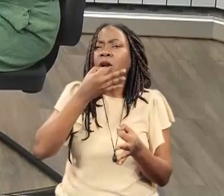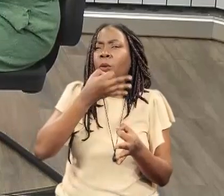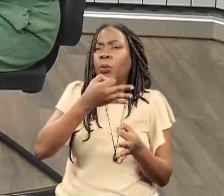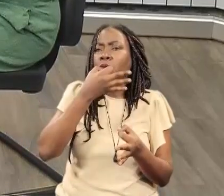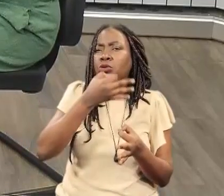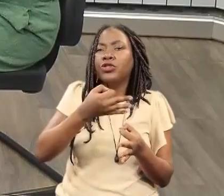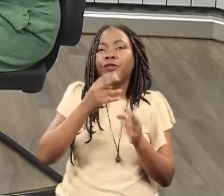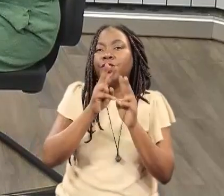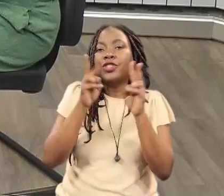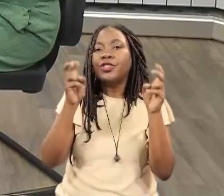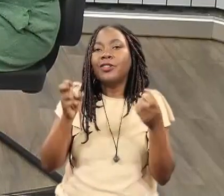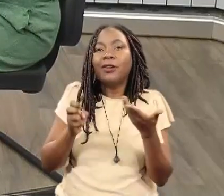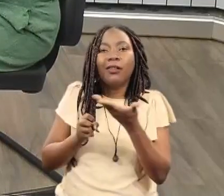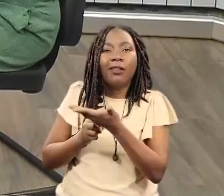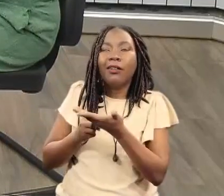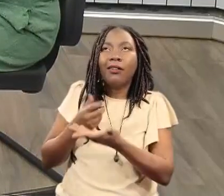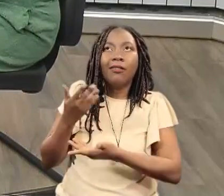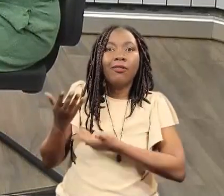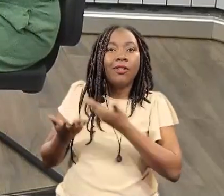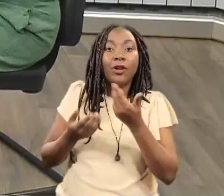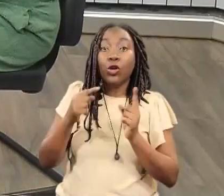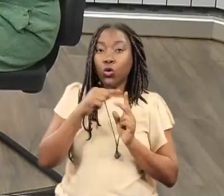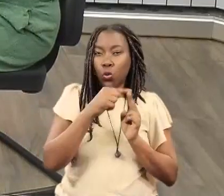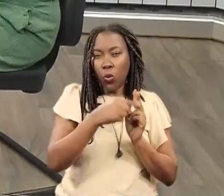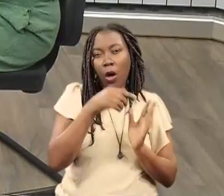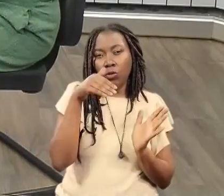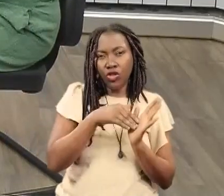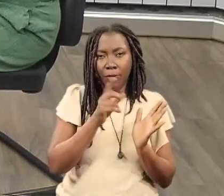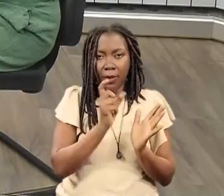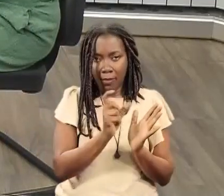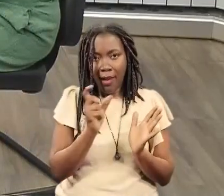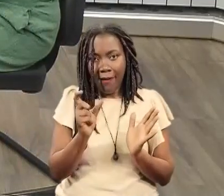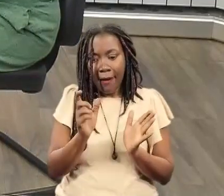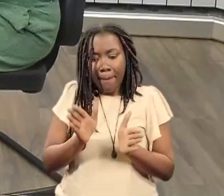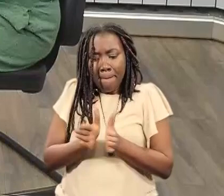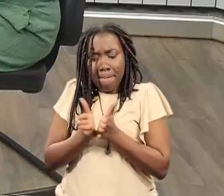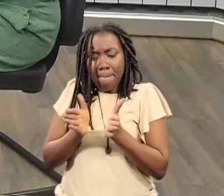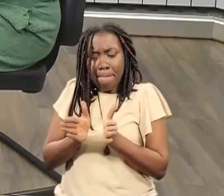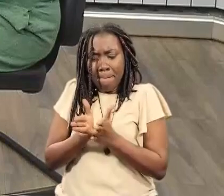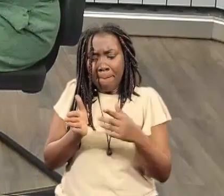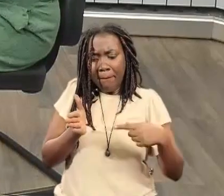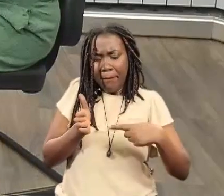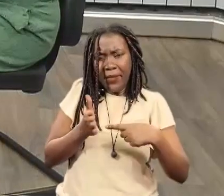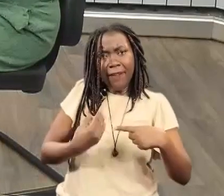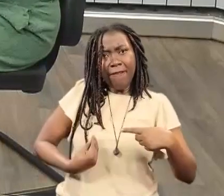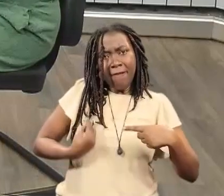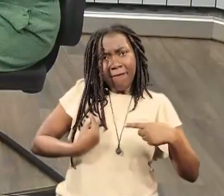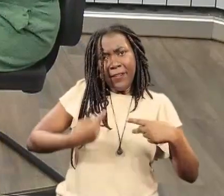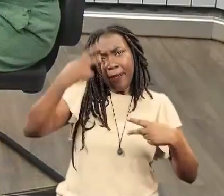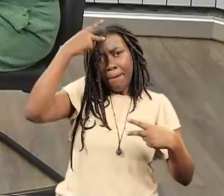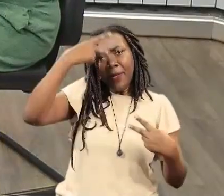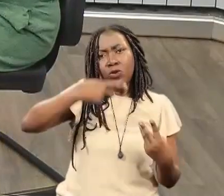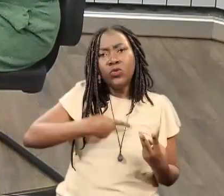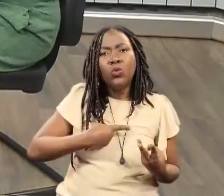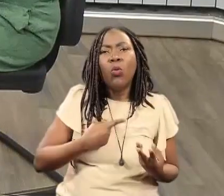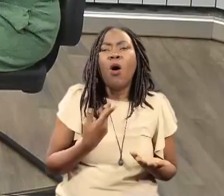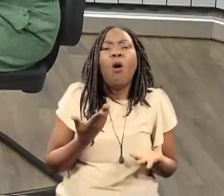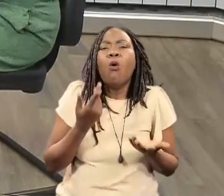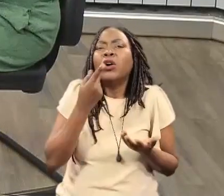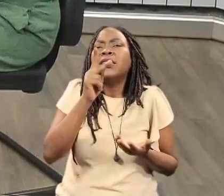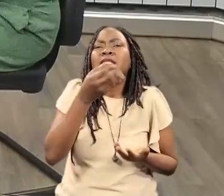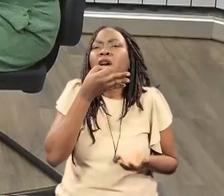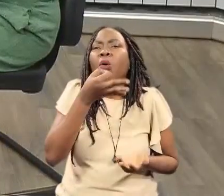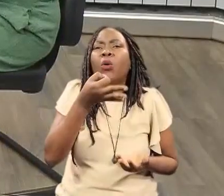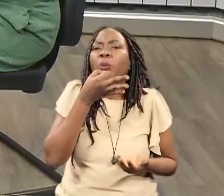aí sobre essas duas últimas palavras, né? O empobrecimento da vida pessoal. Qual o seu ponto de